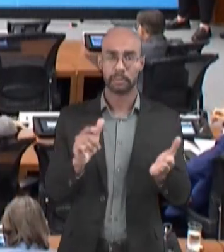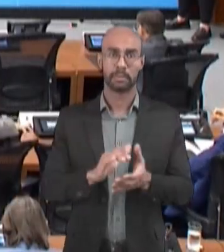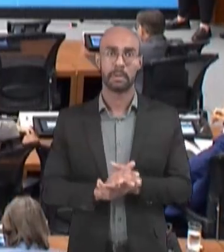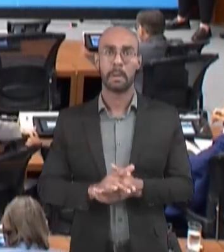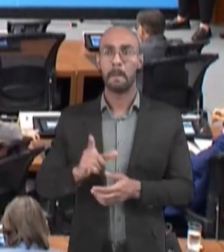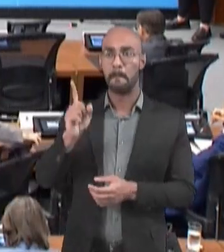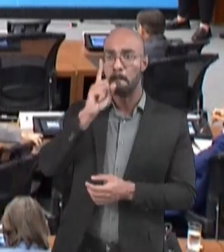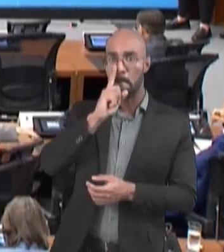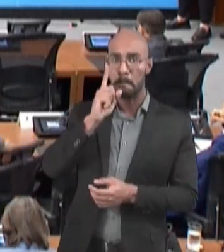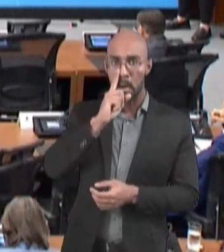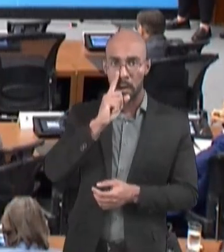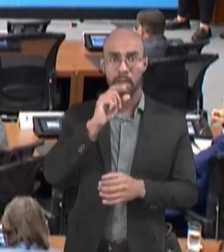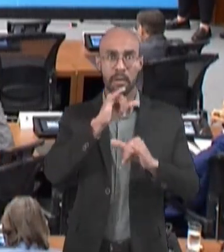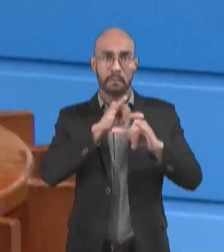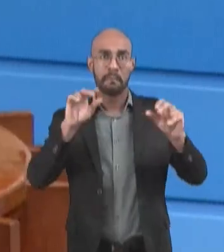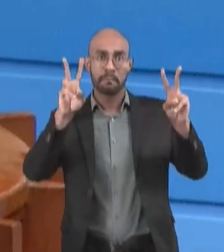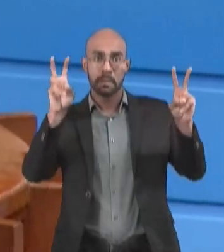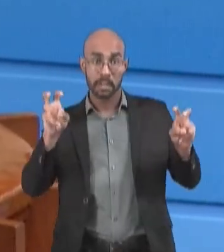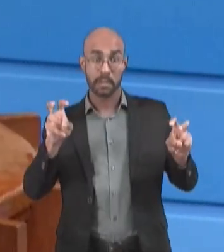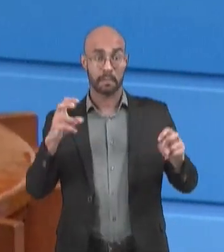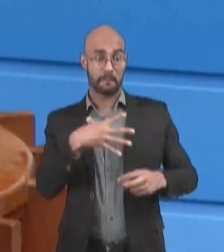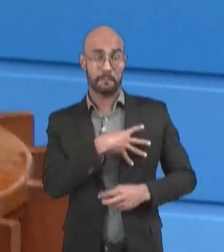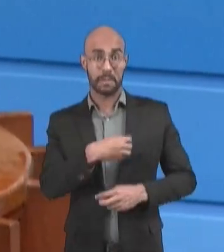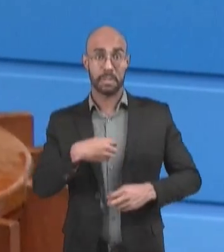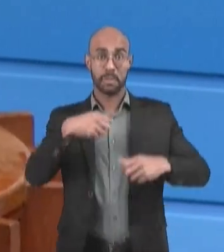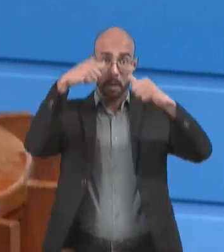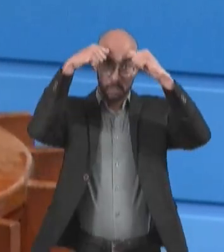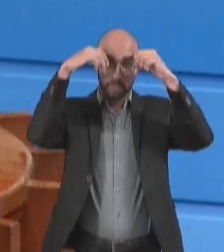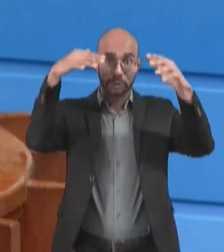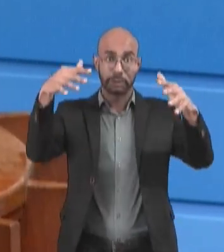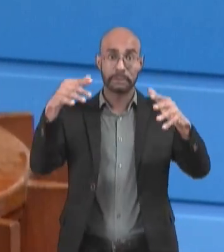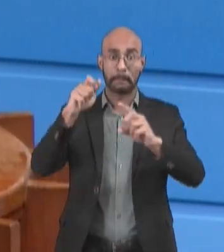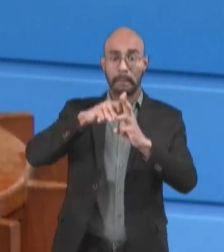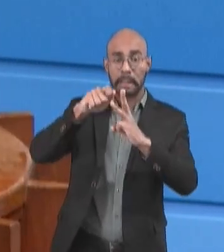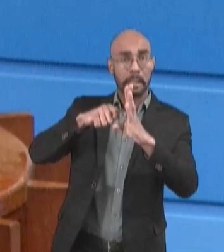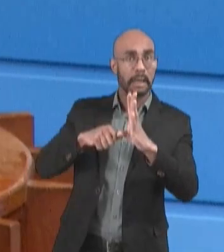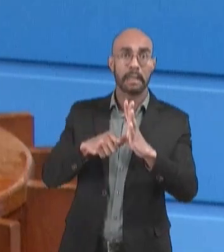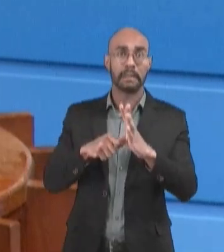dizem que filhos autistas ficam meses sem estudar por falta de assistentes.